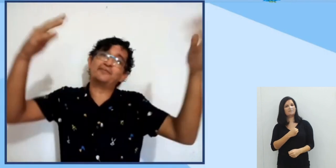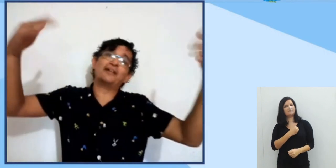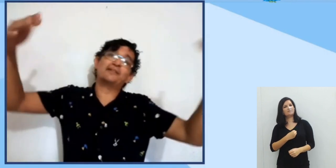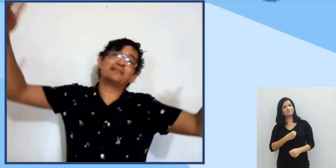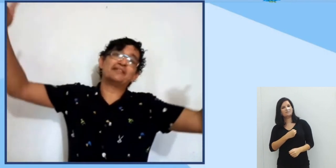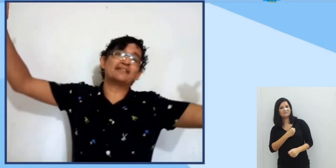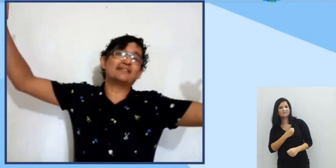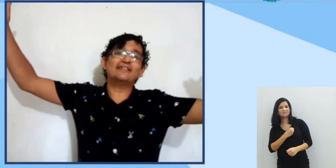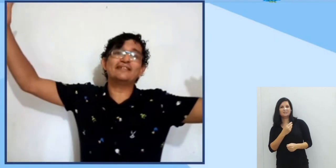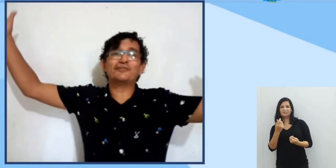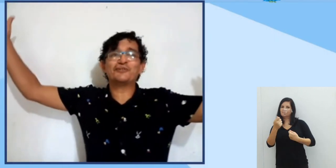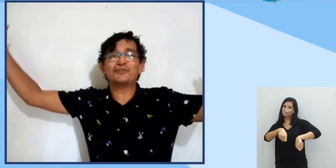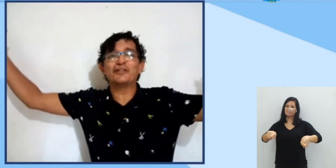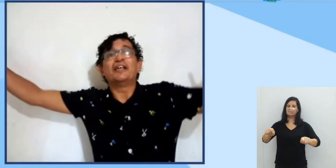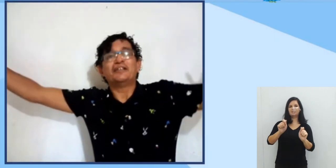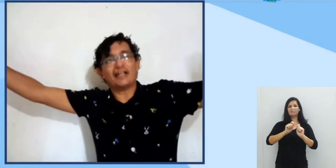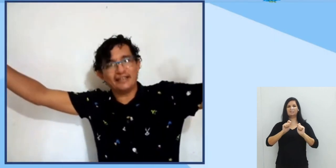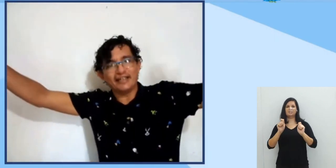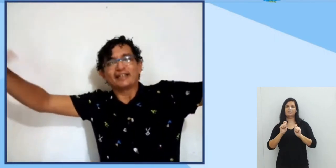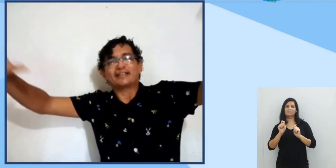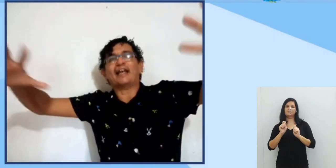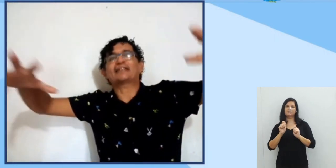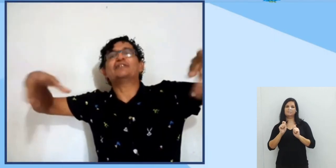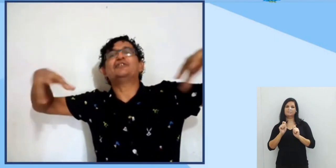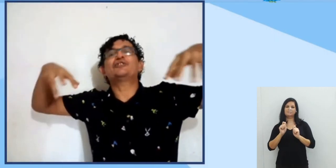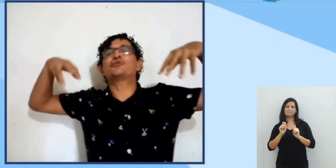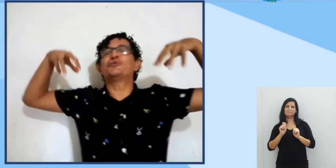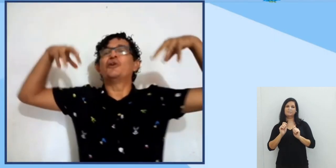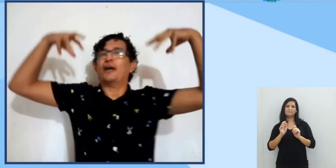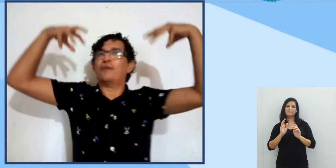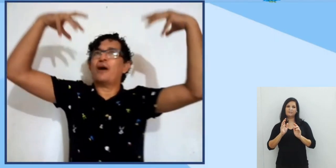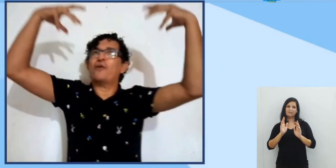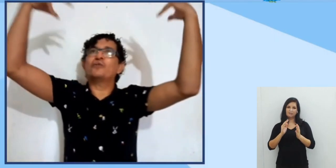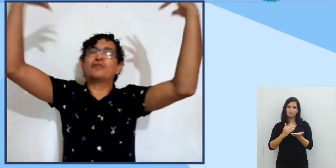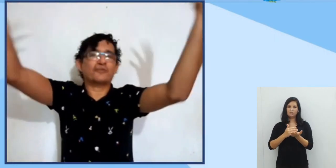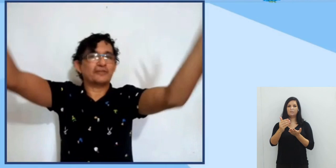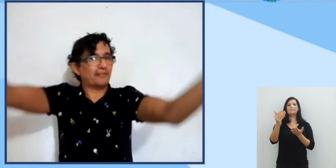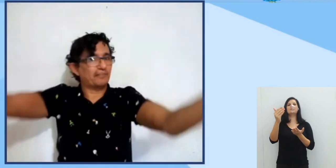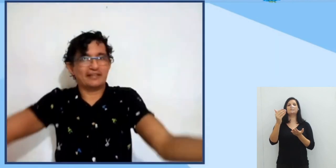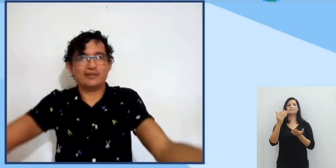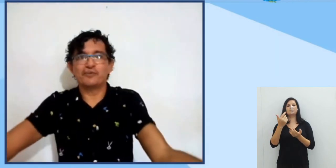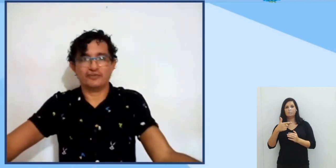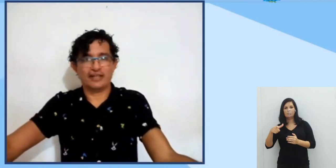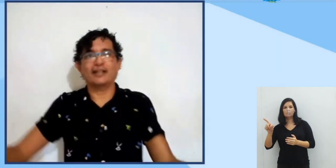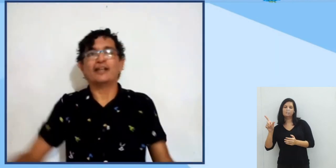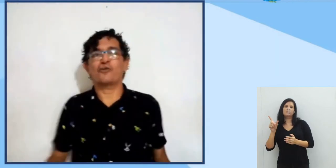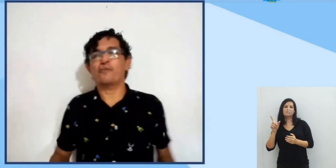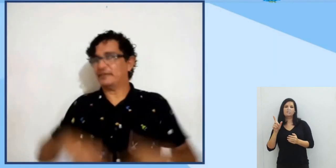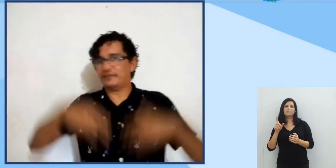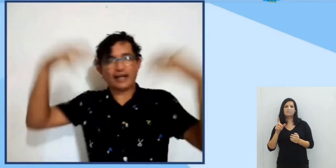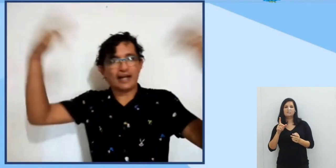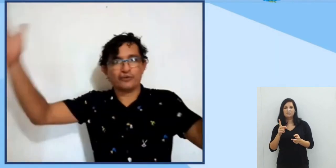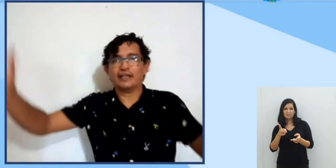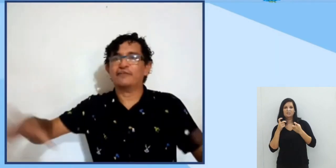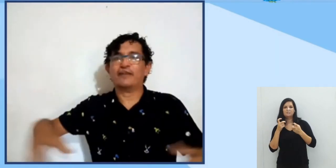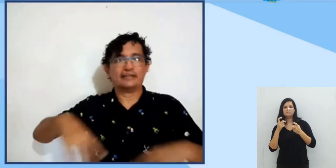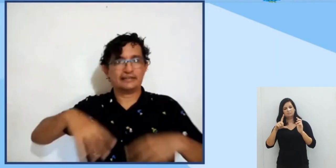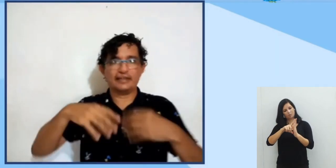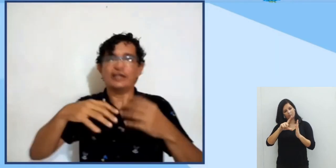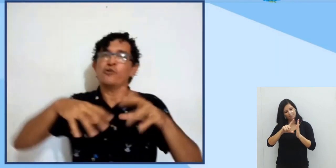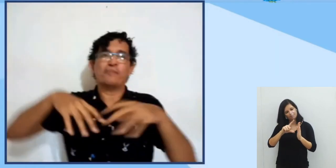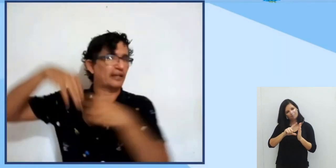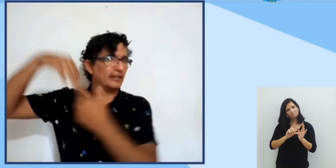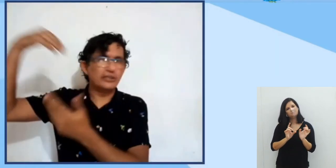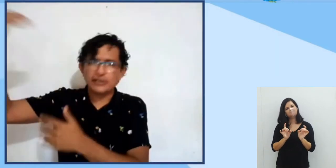viver não é preciso. E aí dá-se início a uma outra concepção, né, comercial, né, que